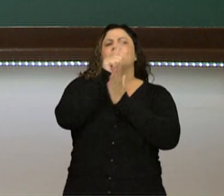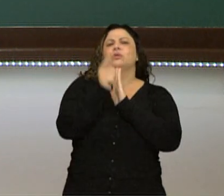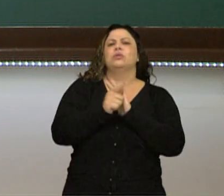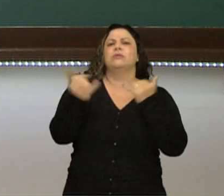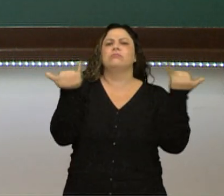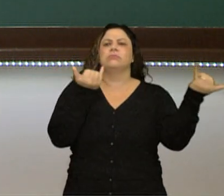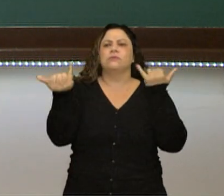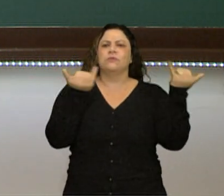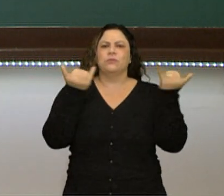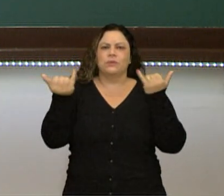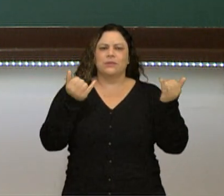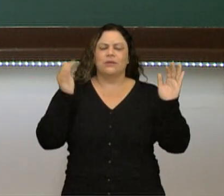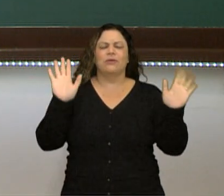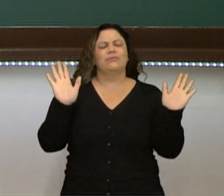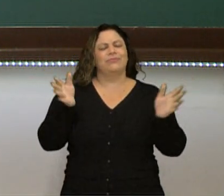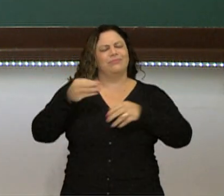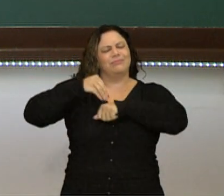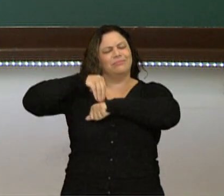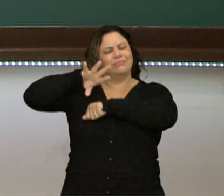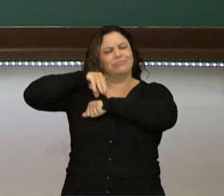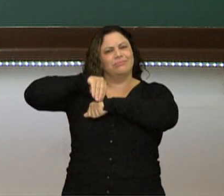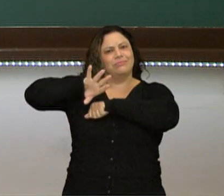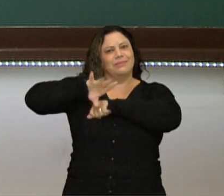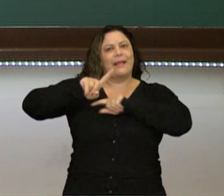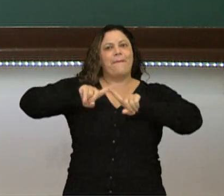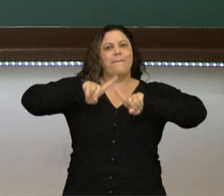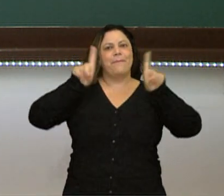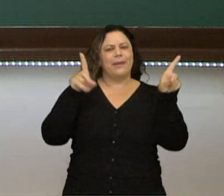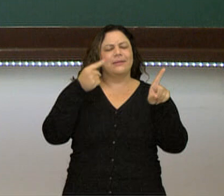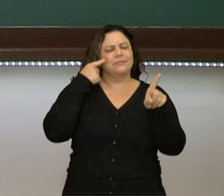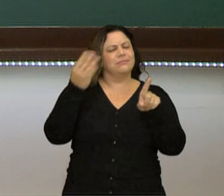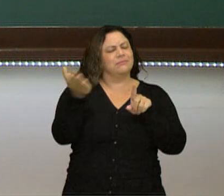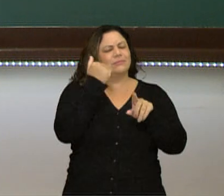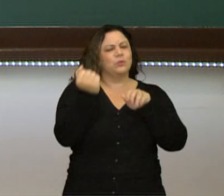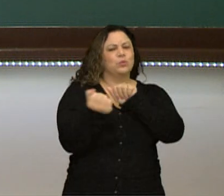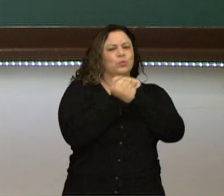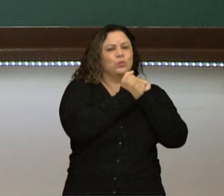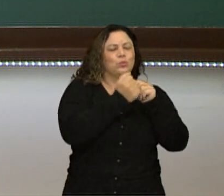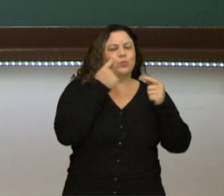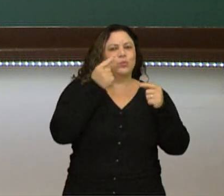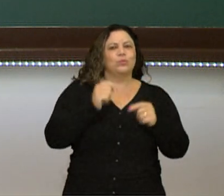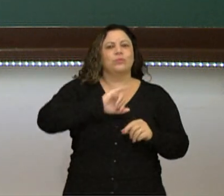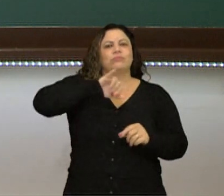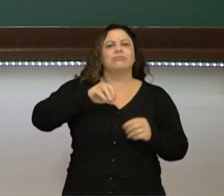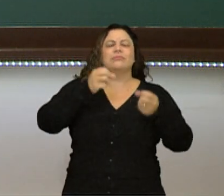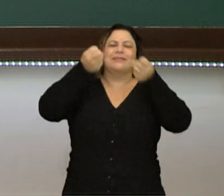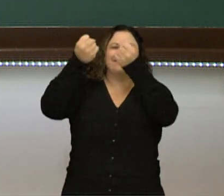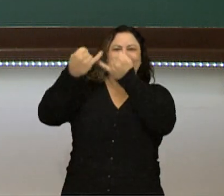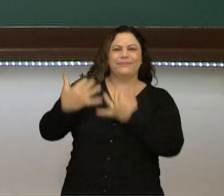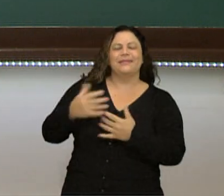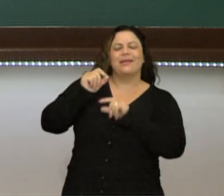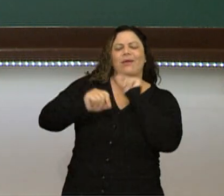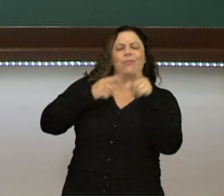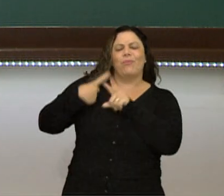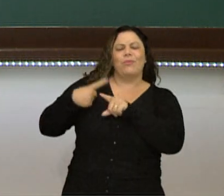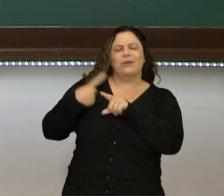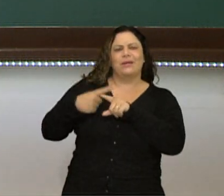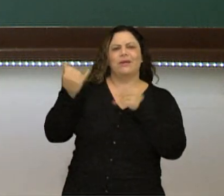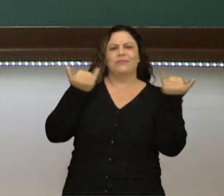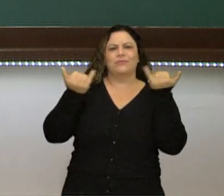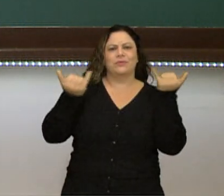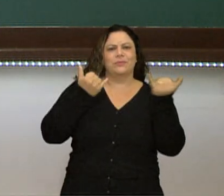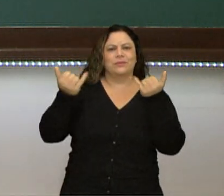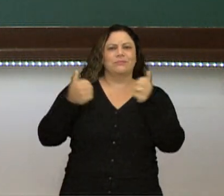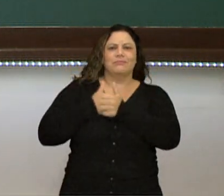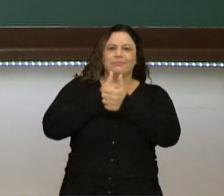Já tinha dado spoiler anteriormente. Mas vamos ver comigo aqui, vamos justificar por que será que ele é informativo, o que ele está trazendo? Acompanhe